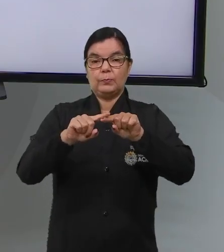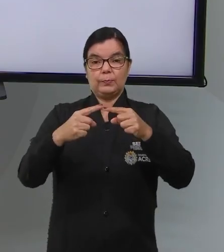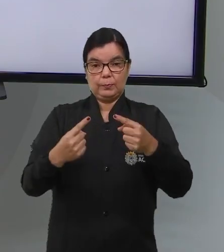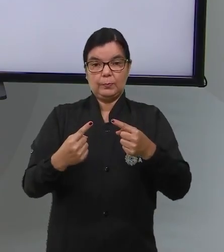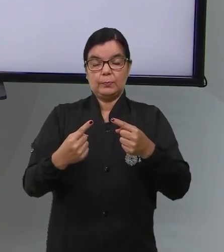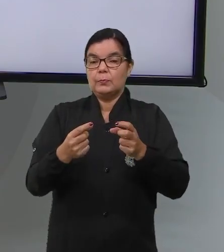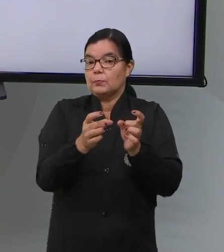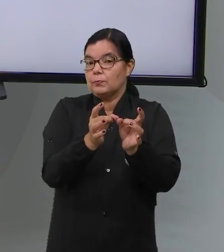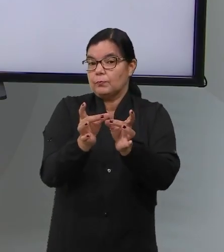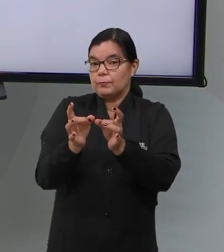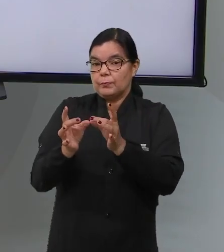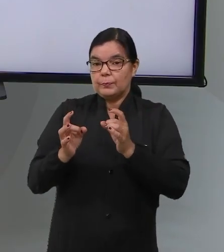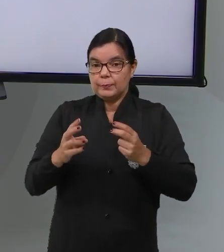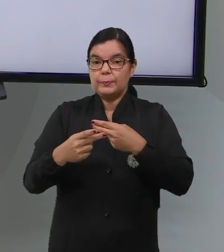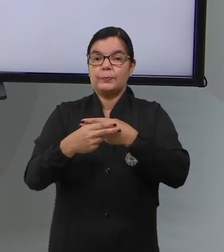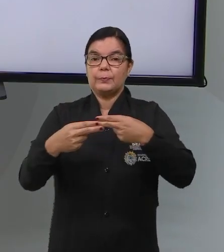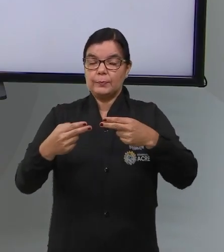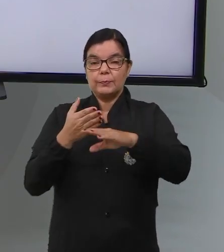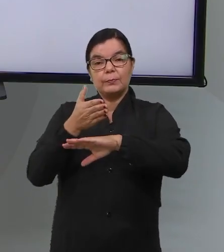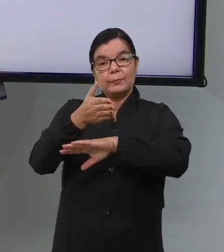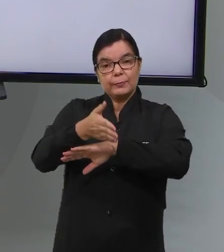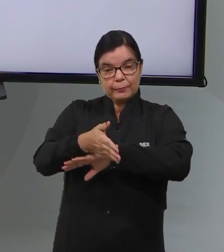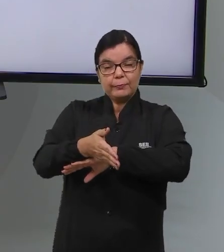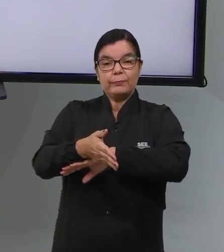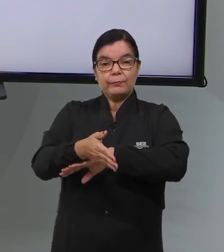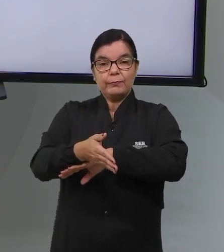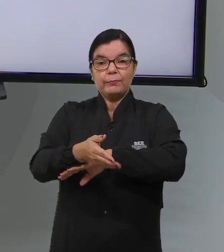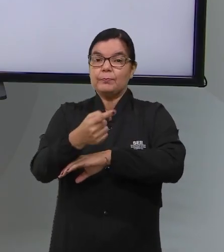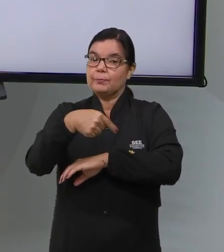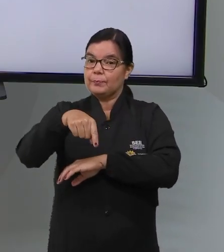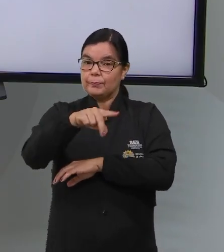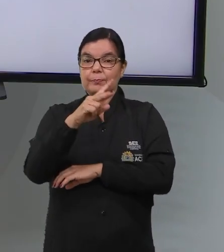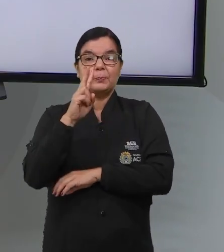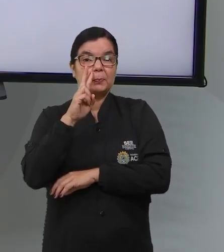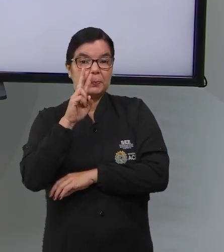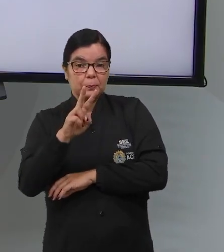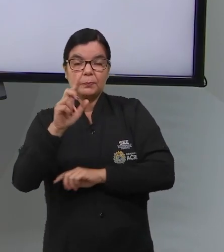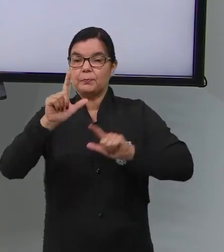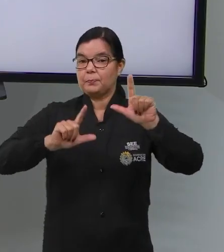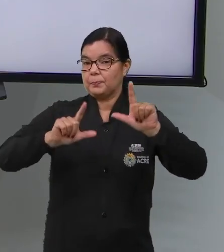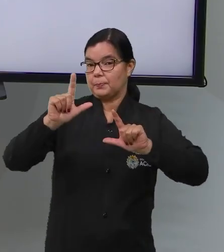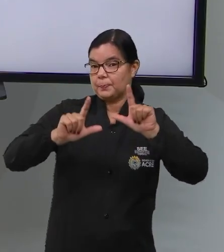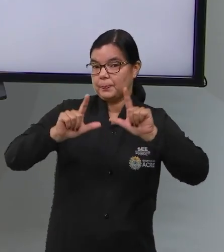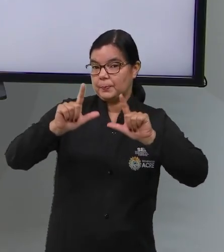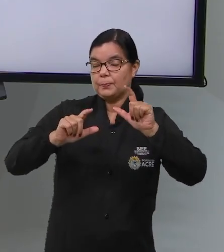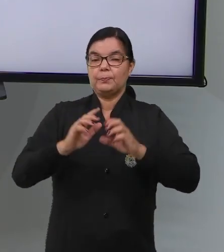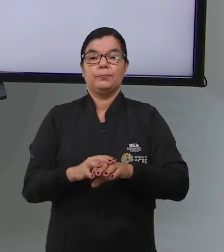determinada mercadoria cheguem até você. A televisão,